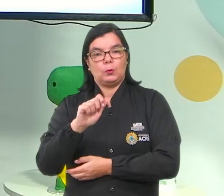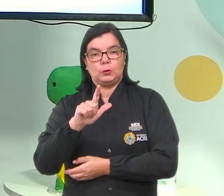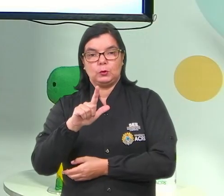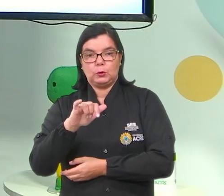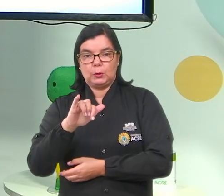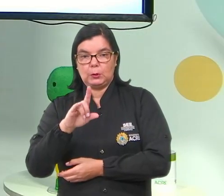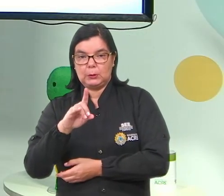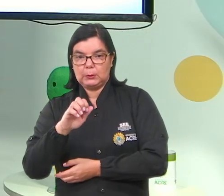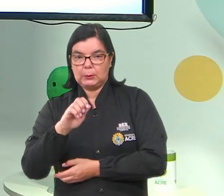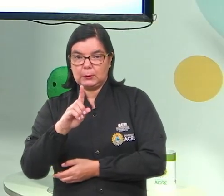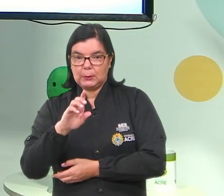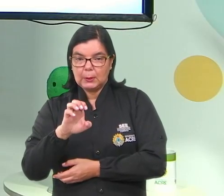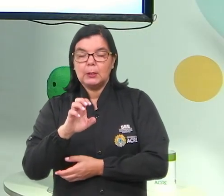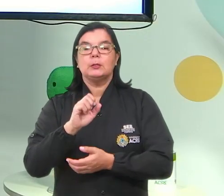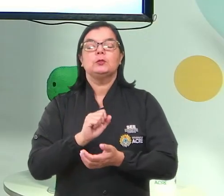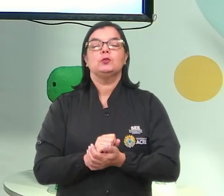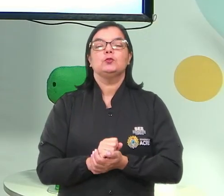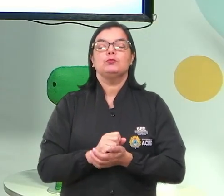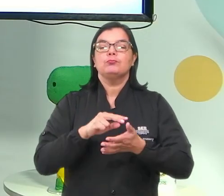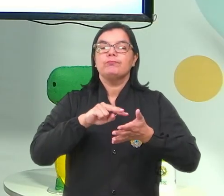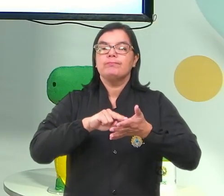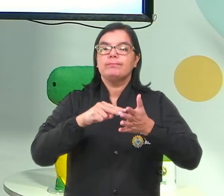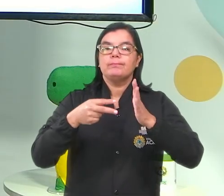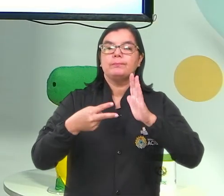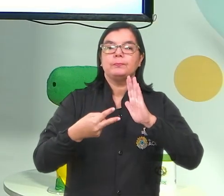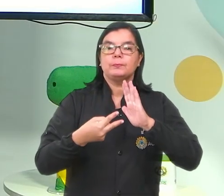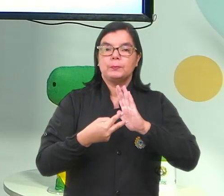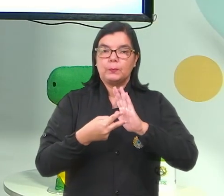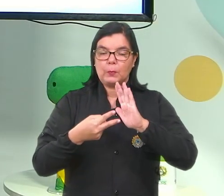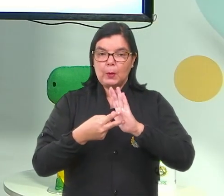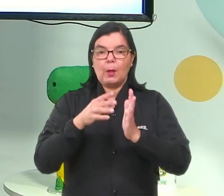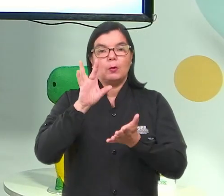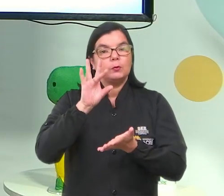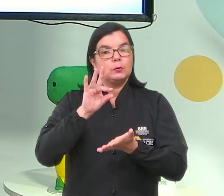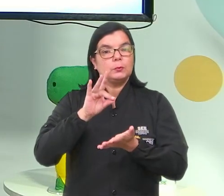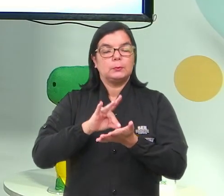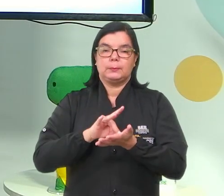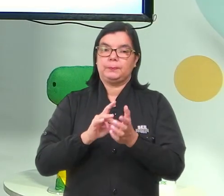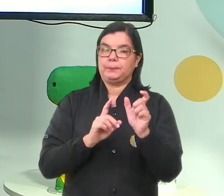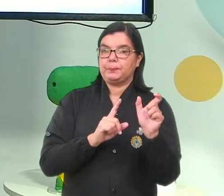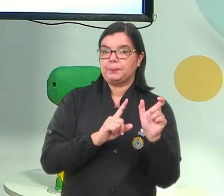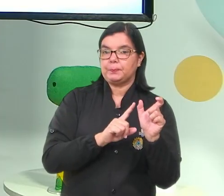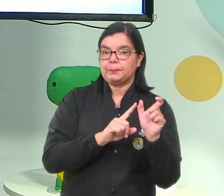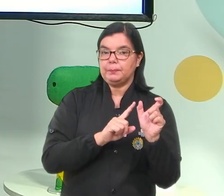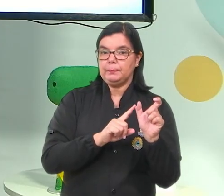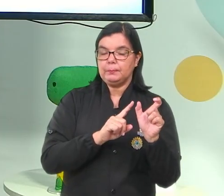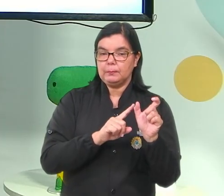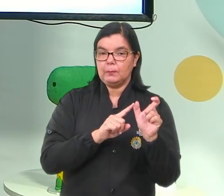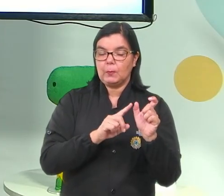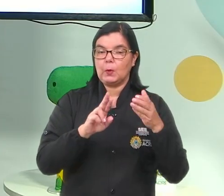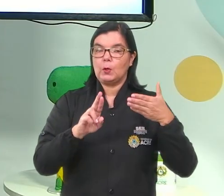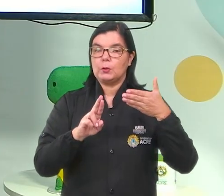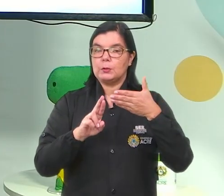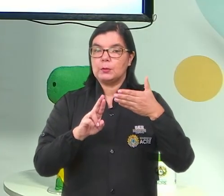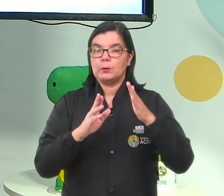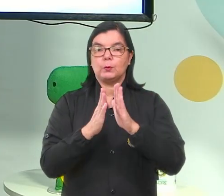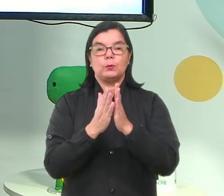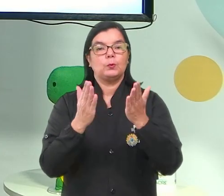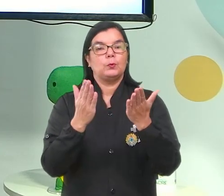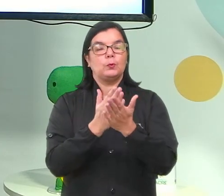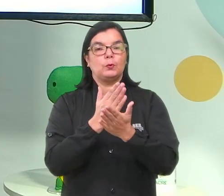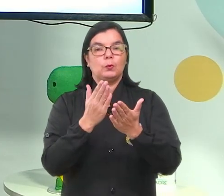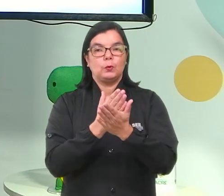assim, no sentido original da palavra. A cordialidade no sentido